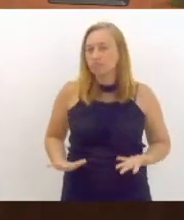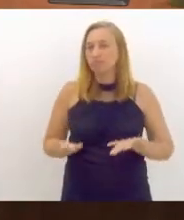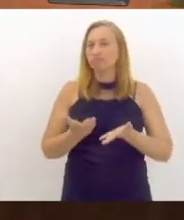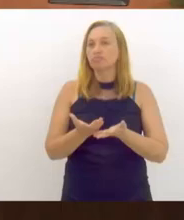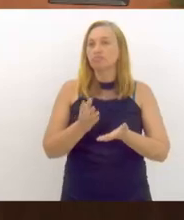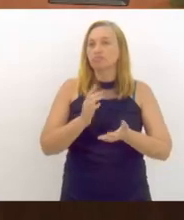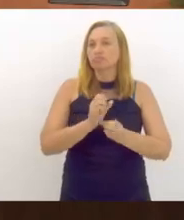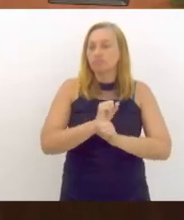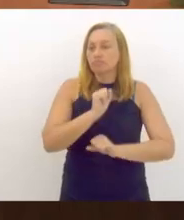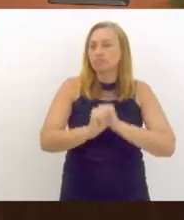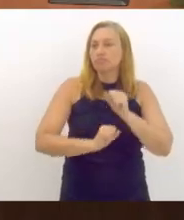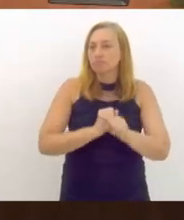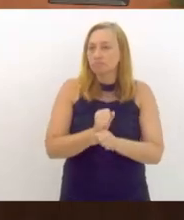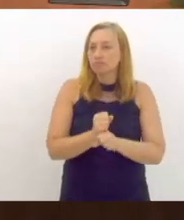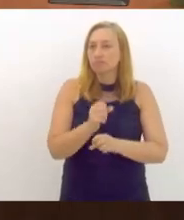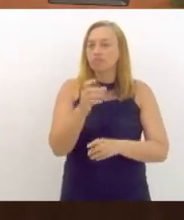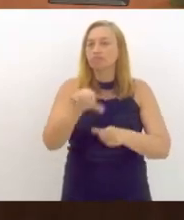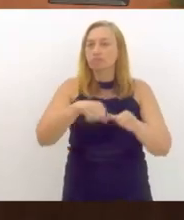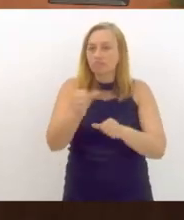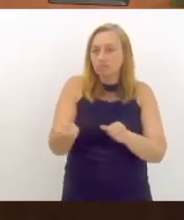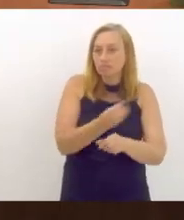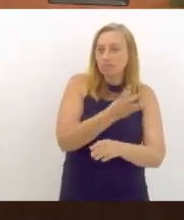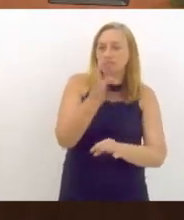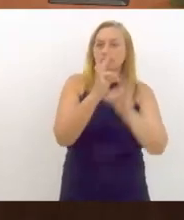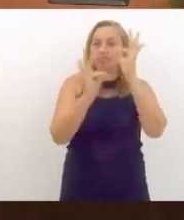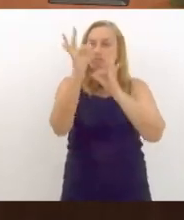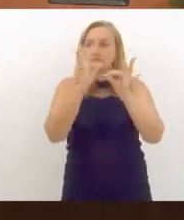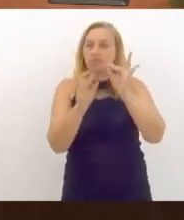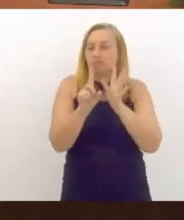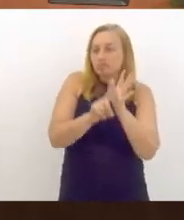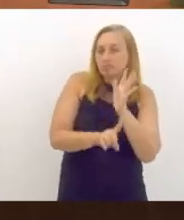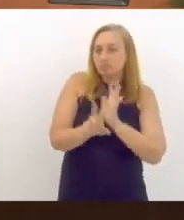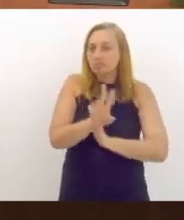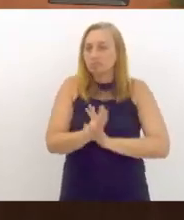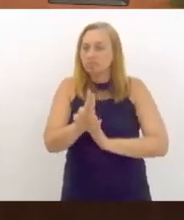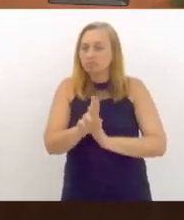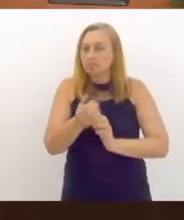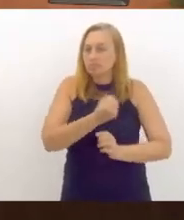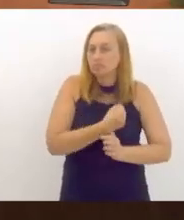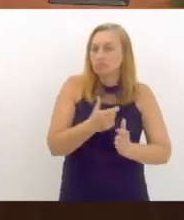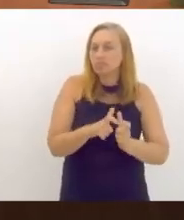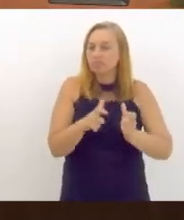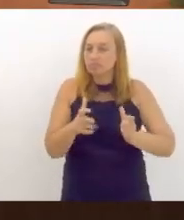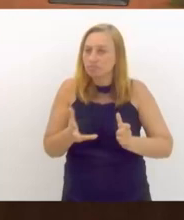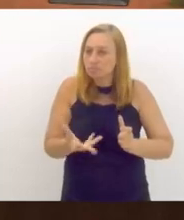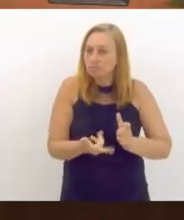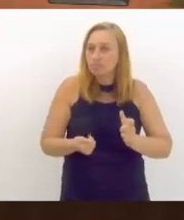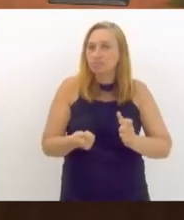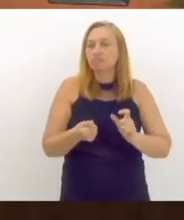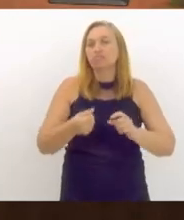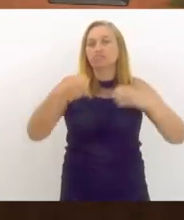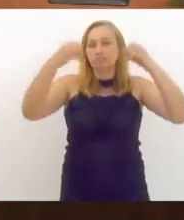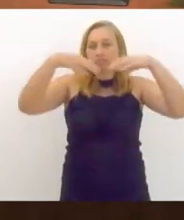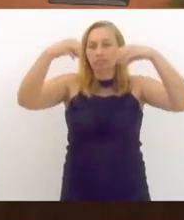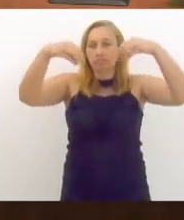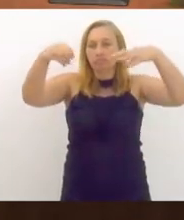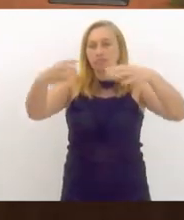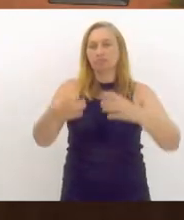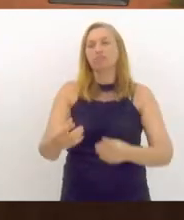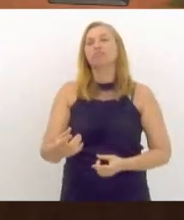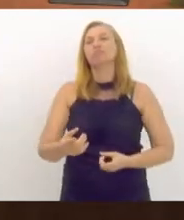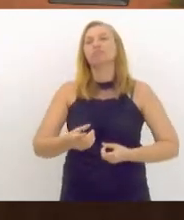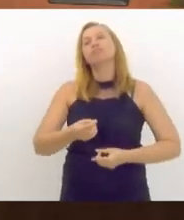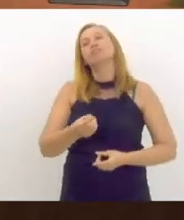se renovando em tecnologia. Então, você diminui o consumo e aumenta a eficiência de iluminação nas vias públicas